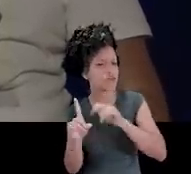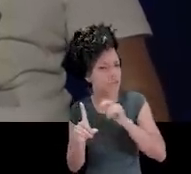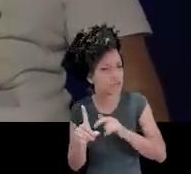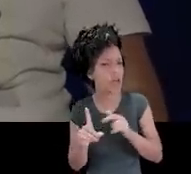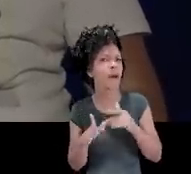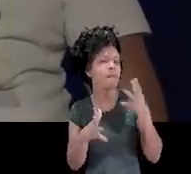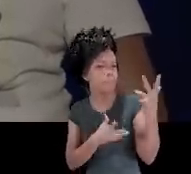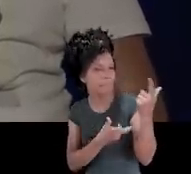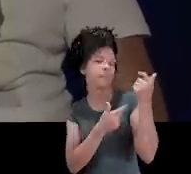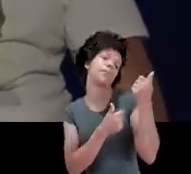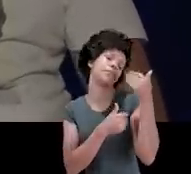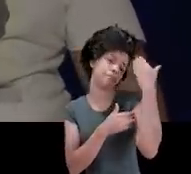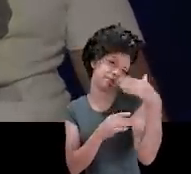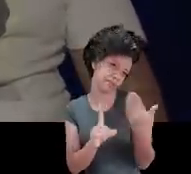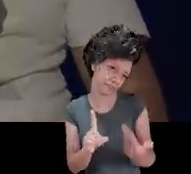para homenagear